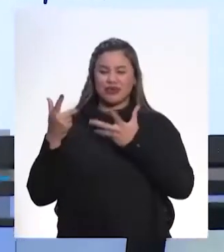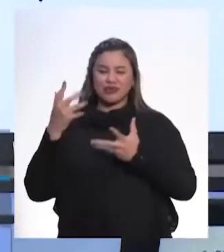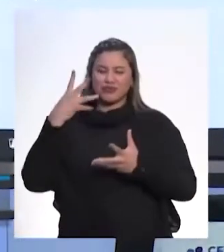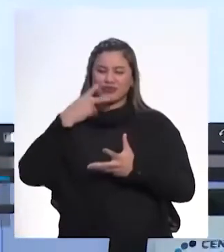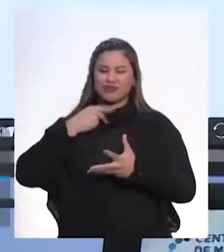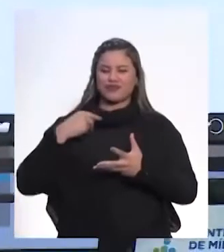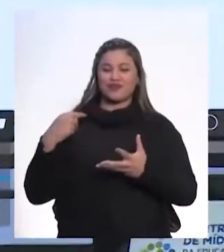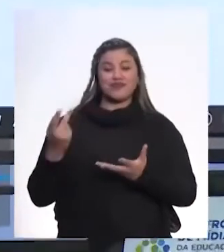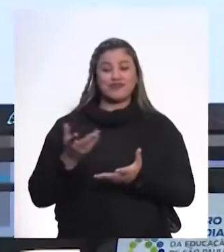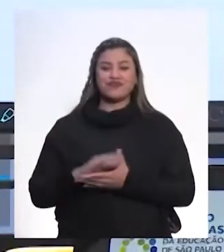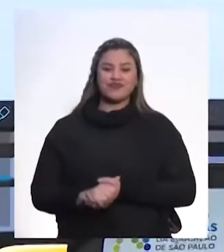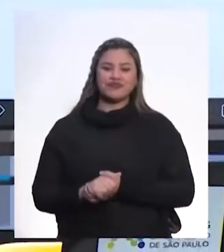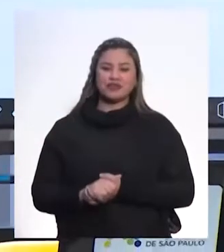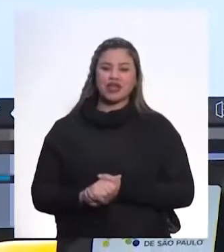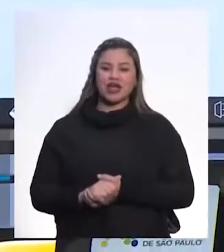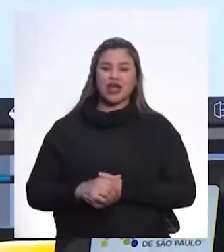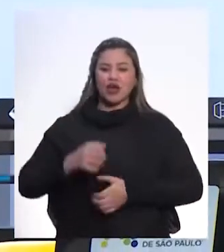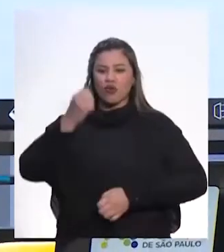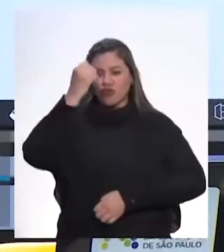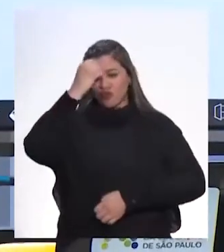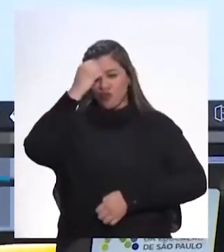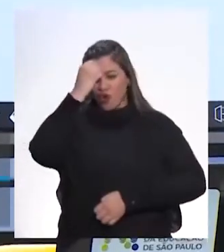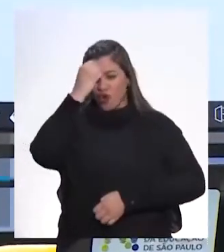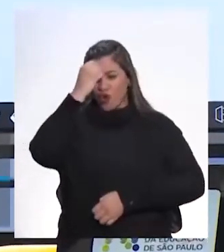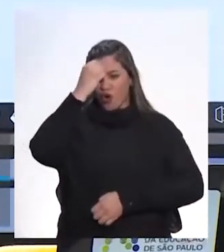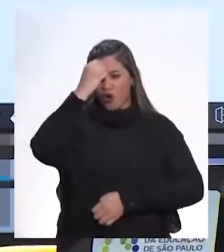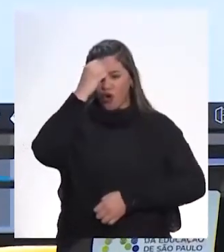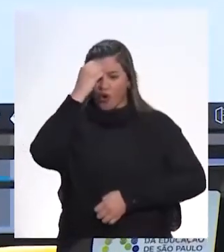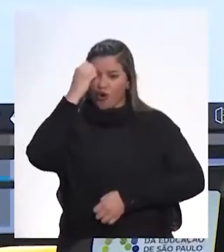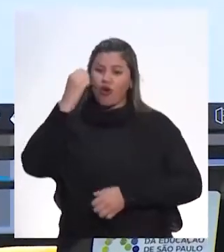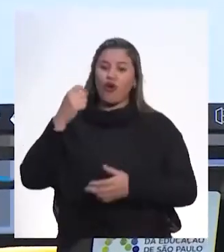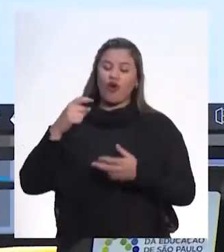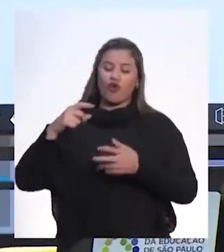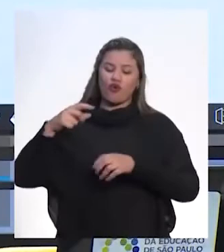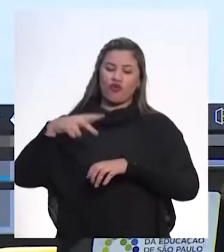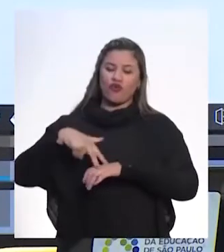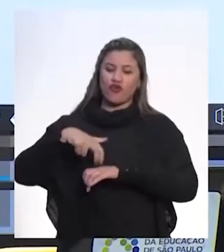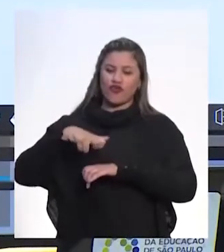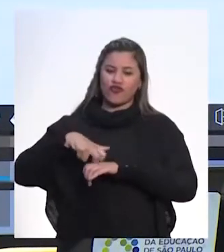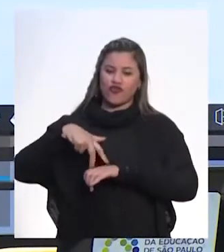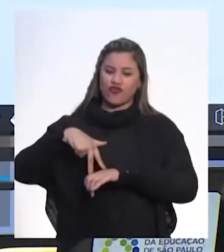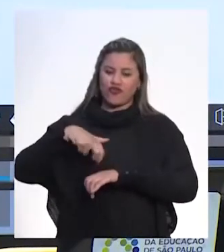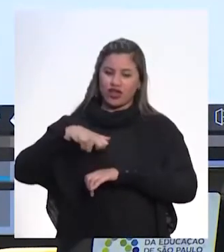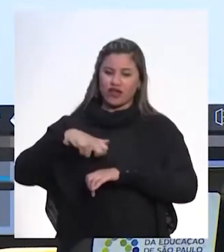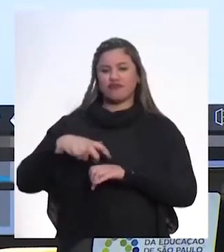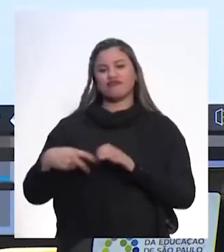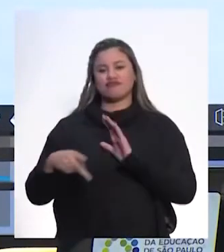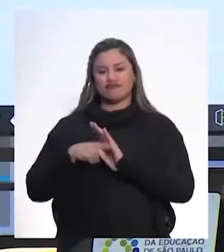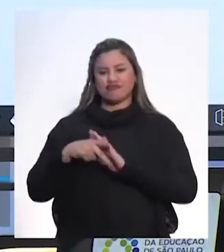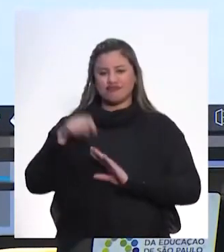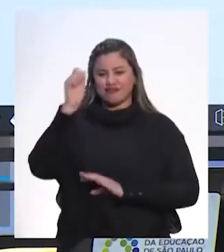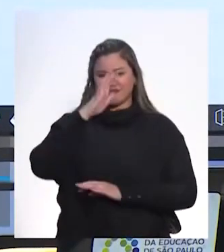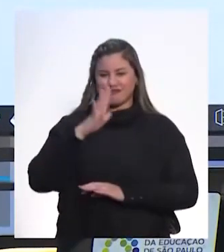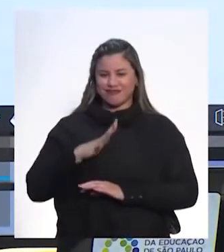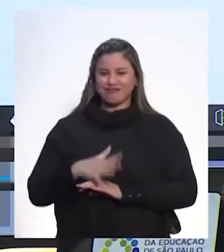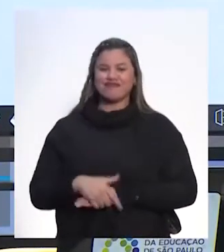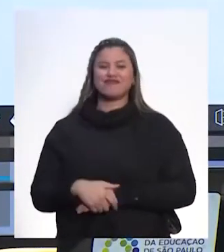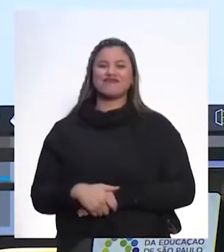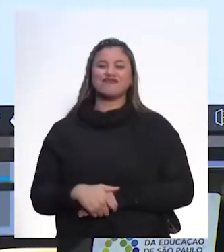né? E o forró e frevo são típicos aqui do Nordeste brasileiro, tá bom? São danças populares, tá? Gente, olha